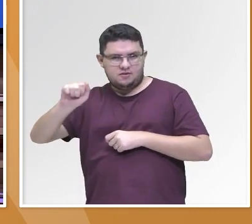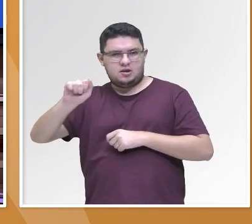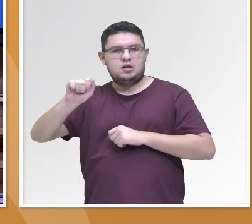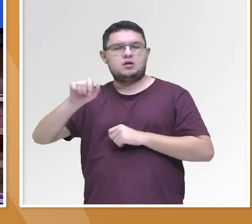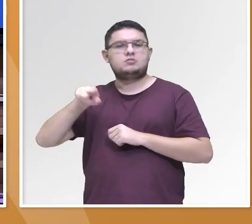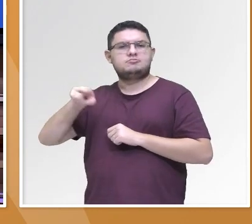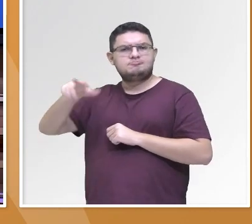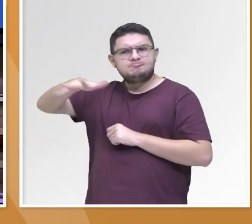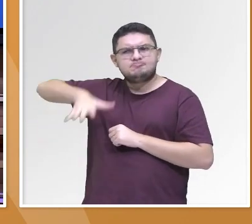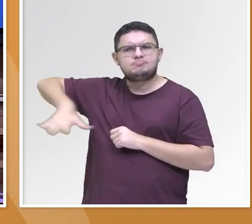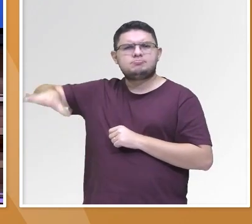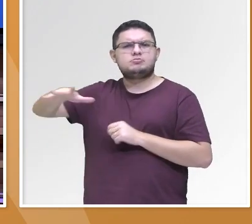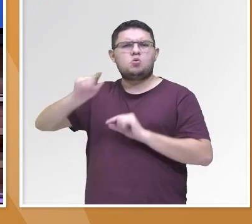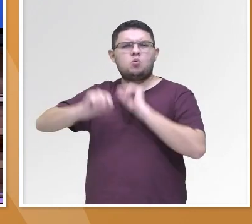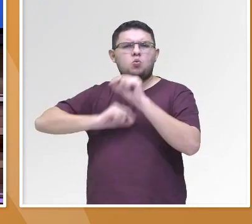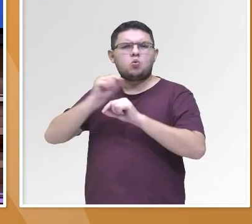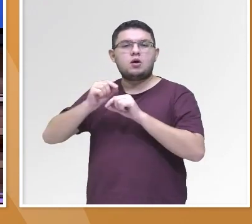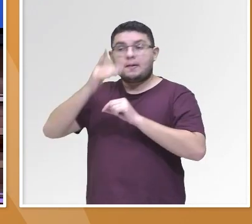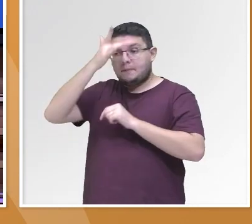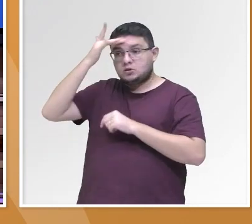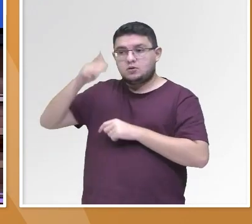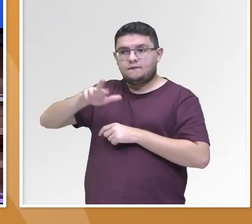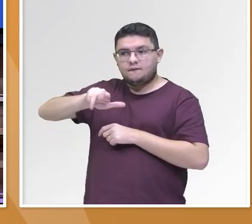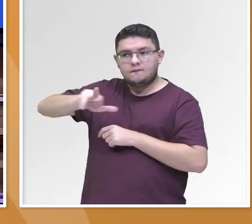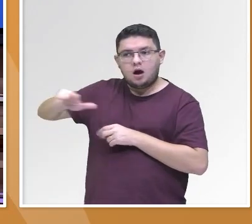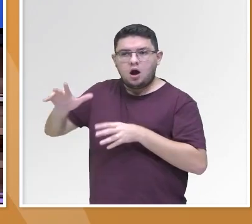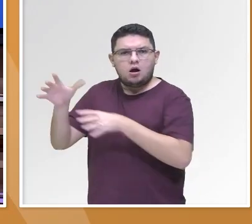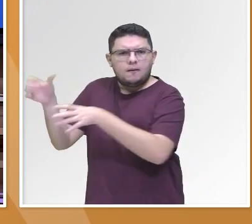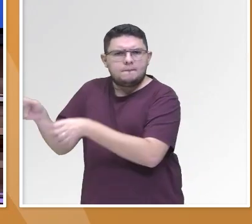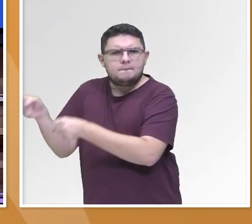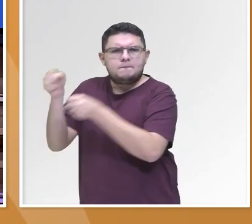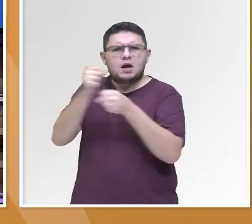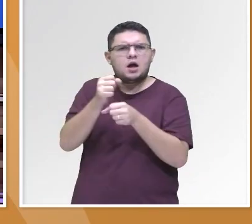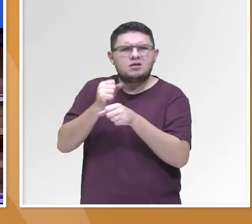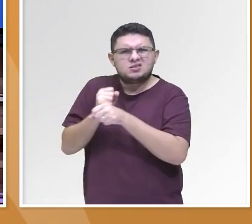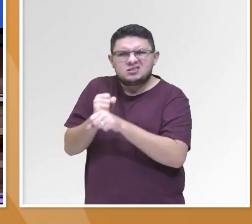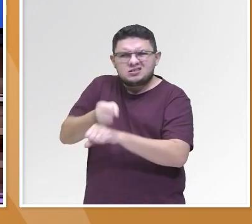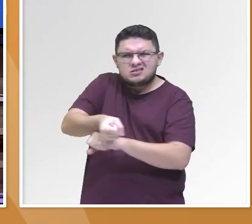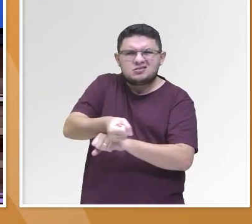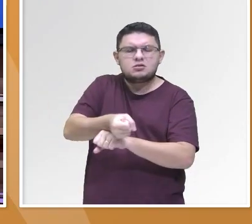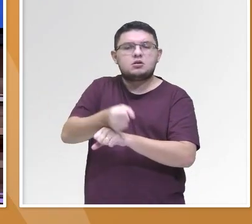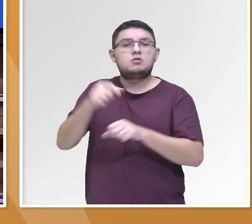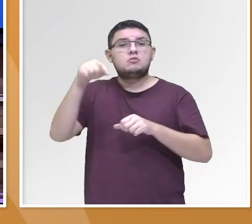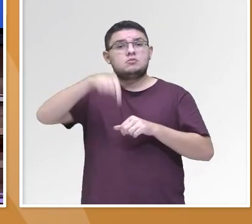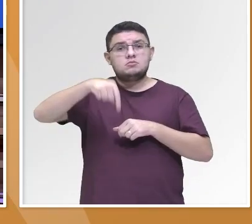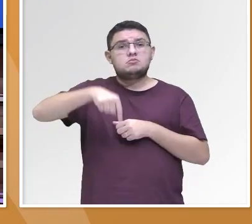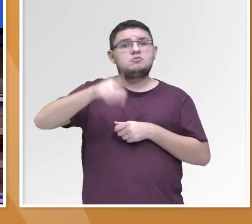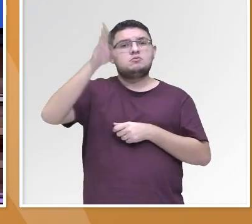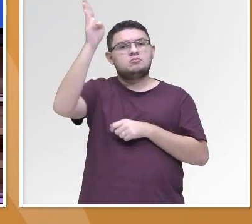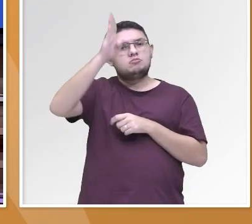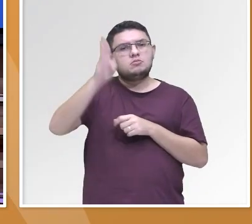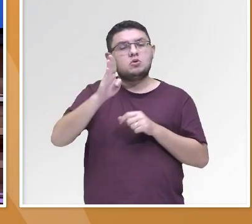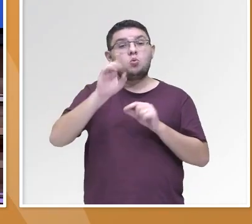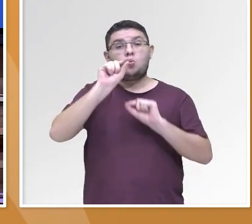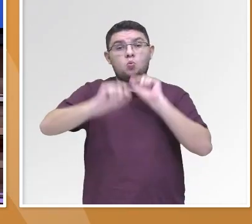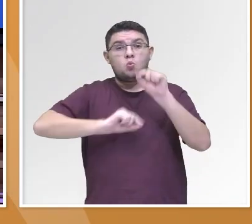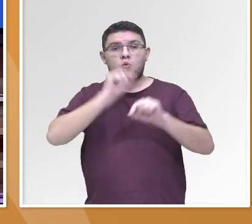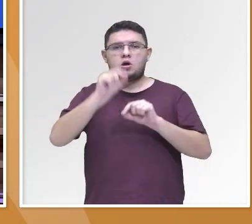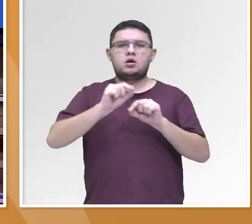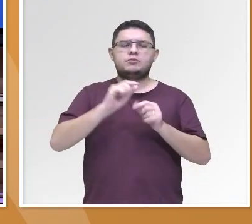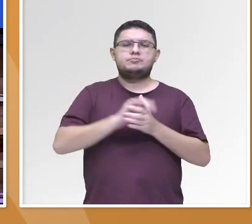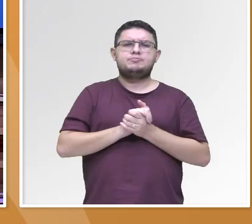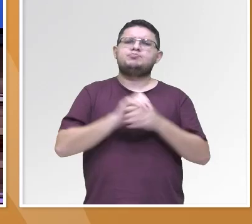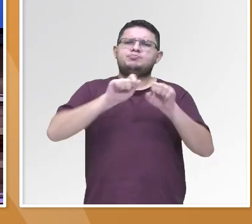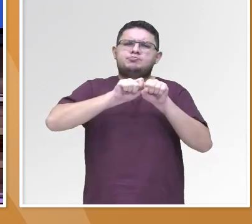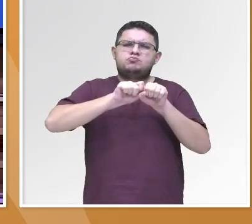retiradas à força de suas terras, tá? De suas localidades onde nasceram, onde viveram, e foram trazidas para o continente americano.